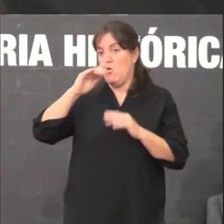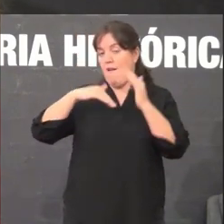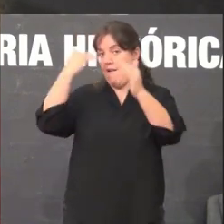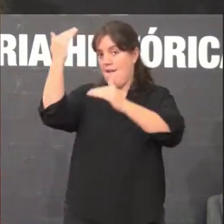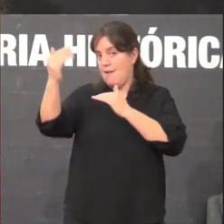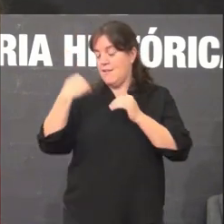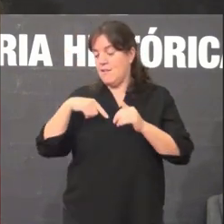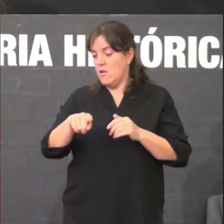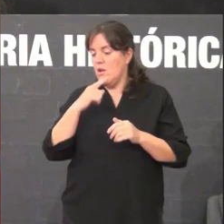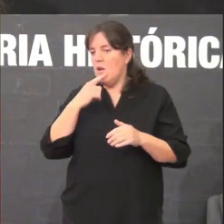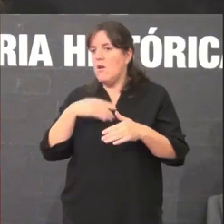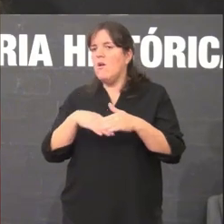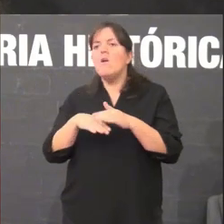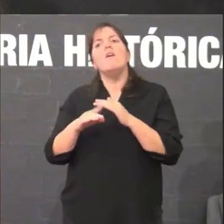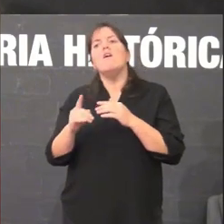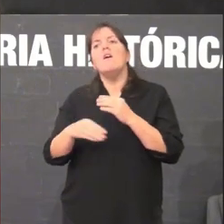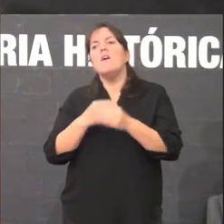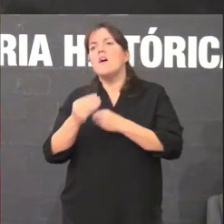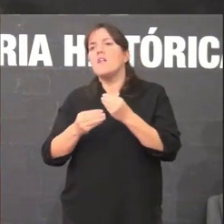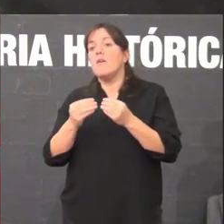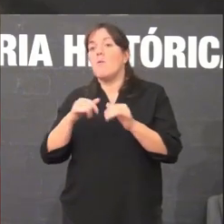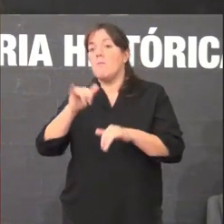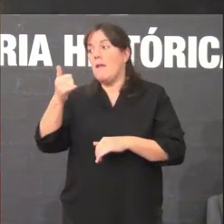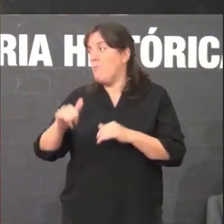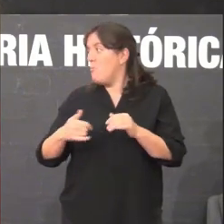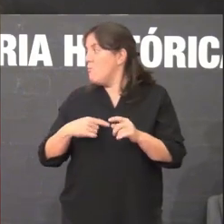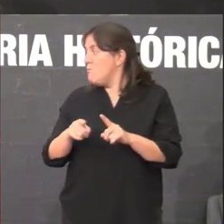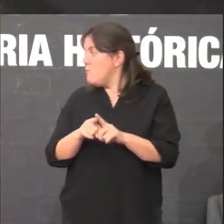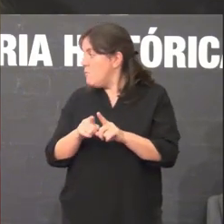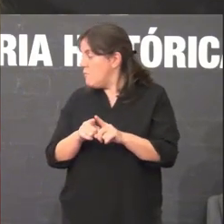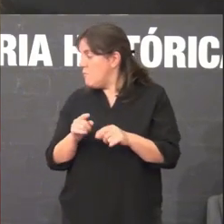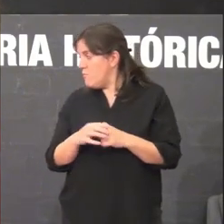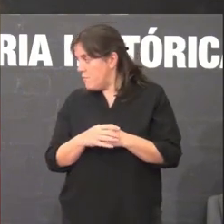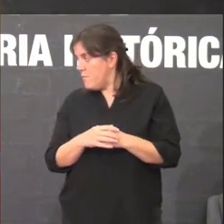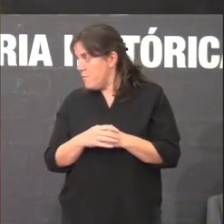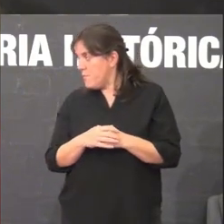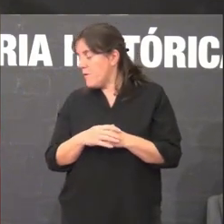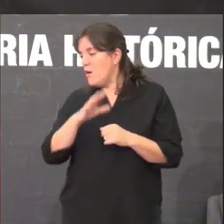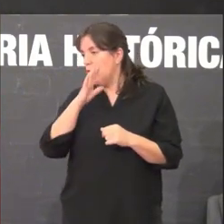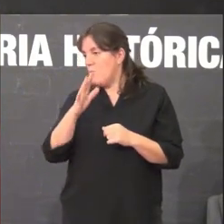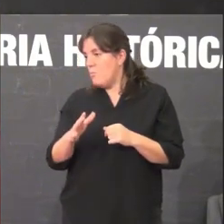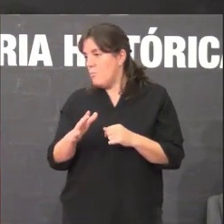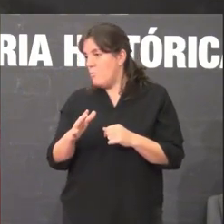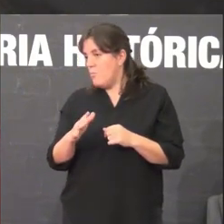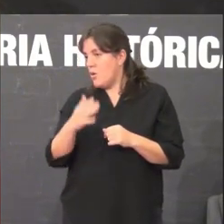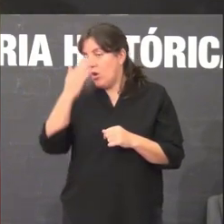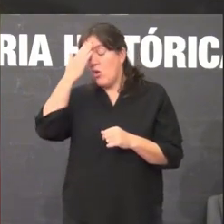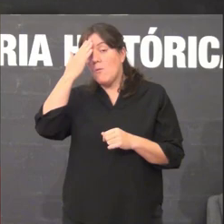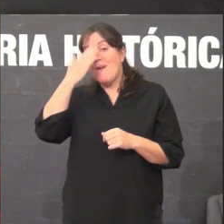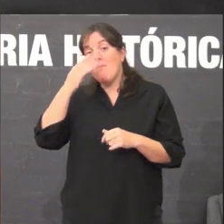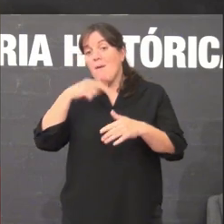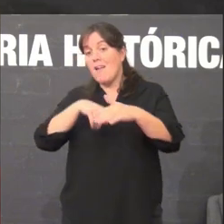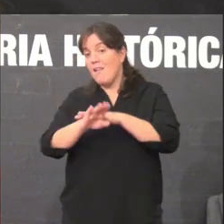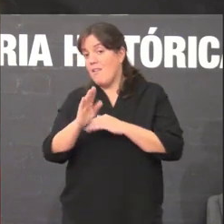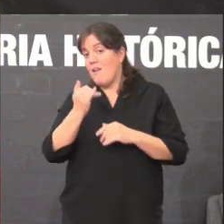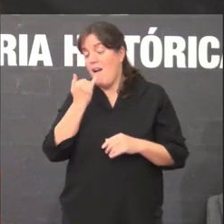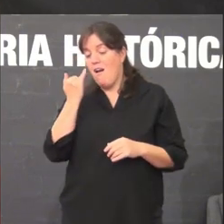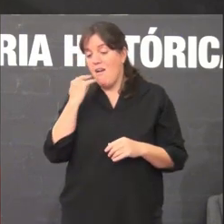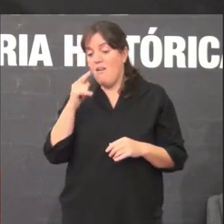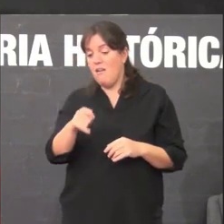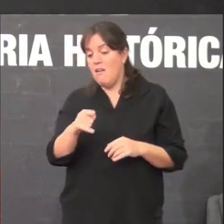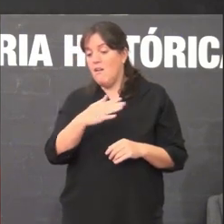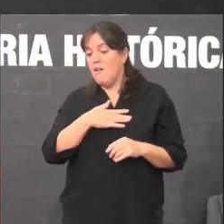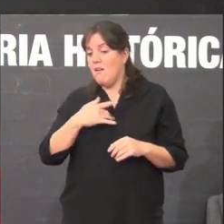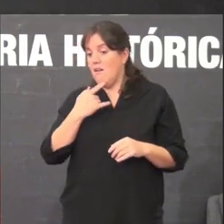são contestados na opinião pública com êxito. Ou seja, o que prevalece na memória são, sobretudo, aquilo que